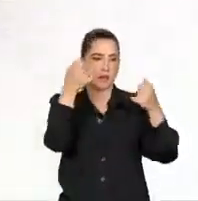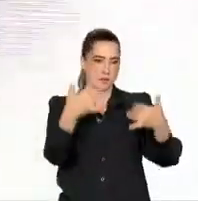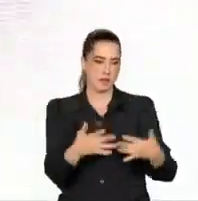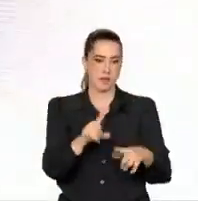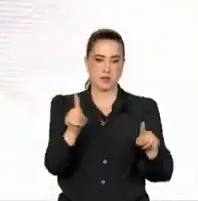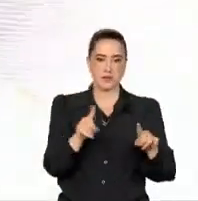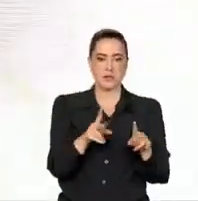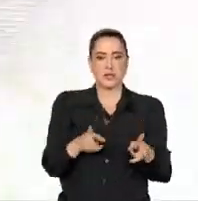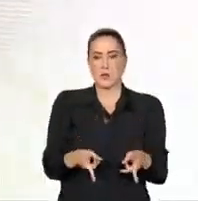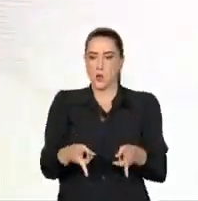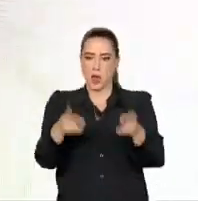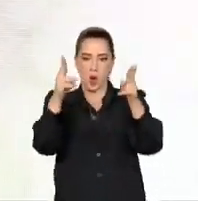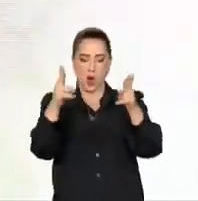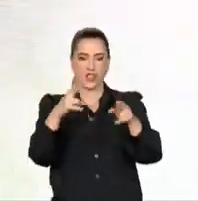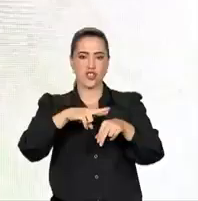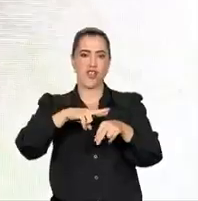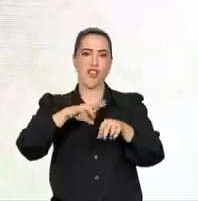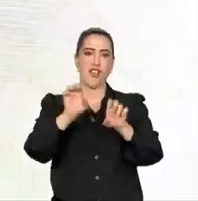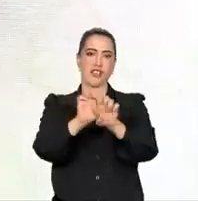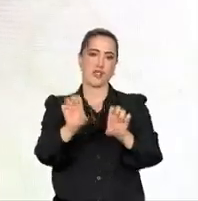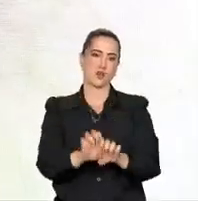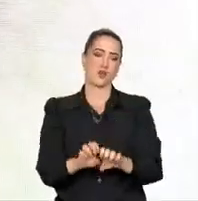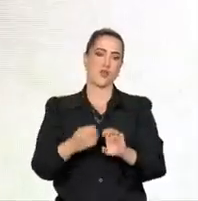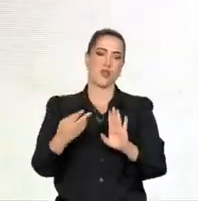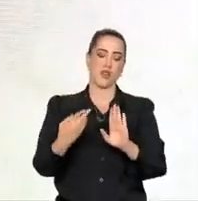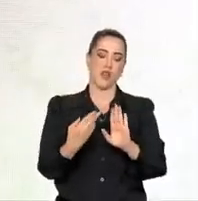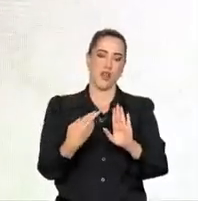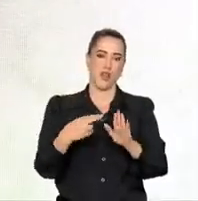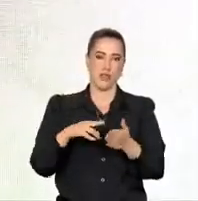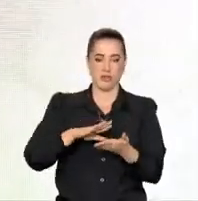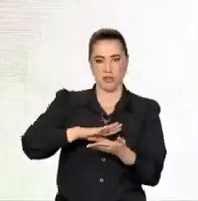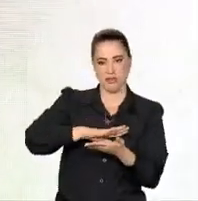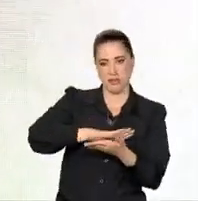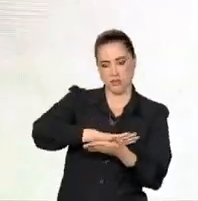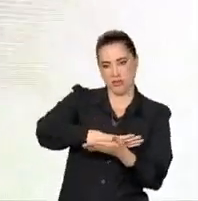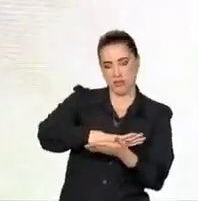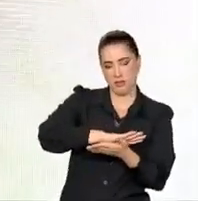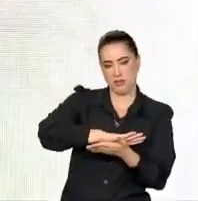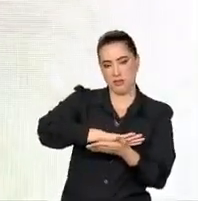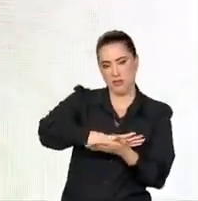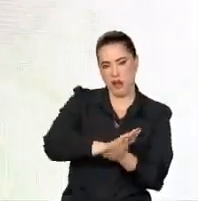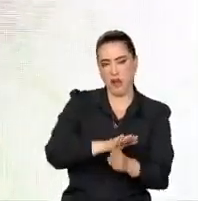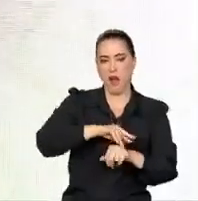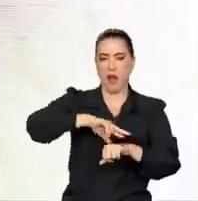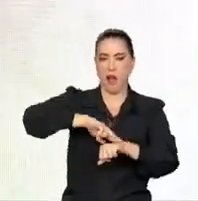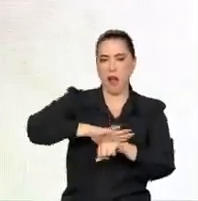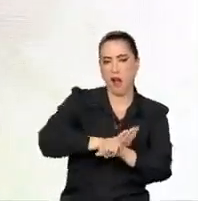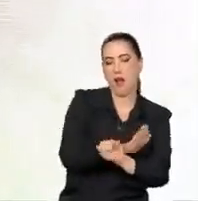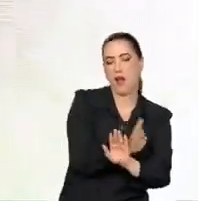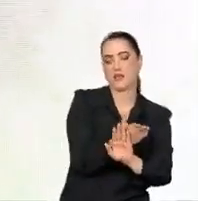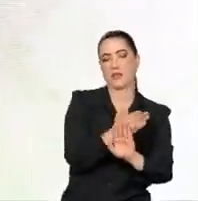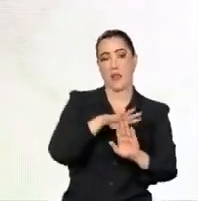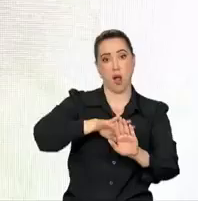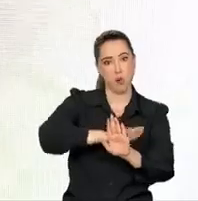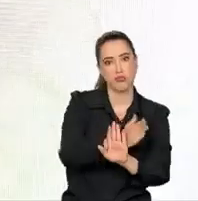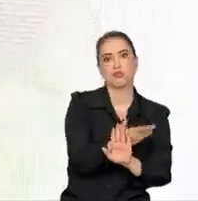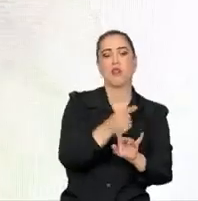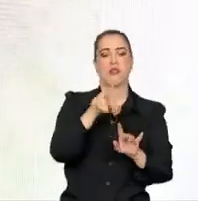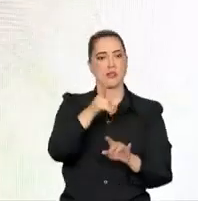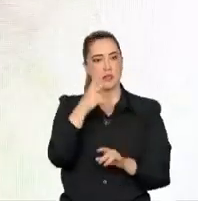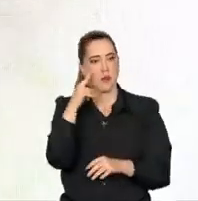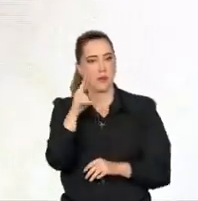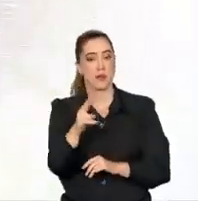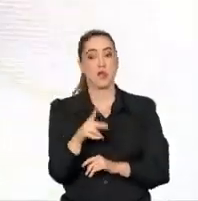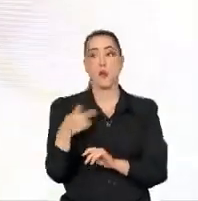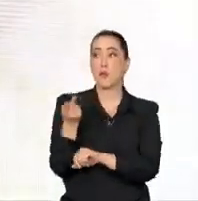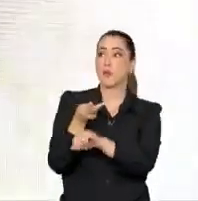sempre tinha um recorte racial das posições que estavam no poder e das que não estavam. E eu levava, e eu procurava na internet e